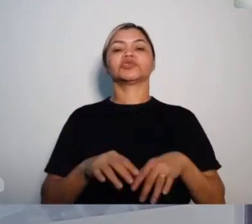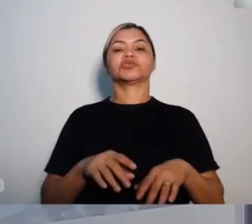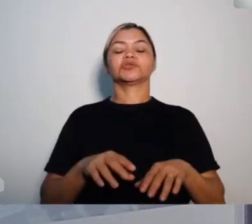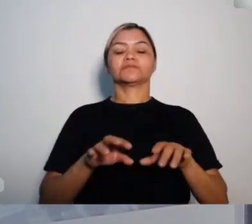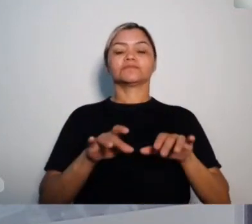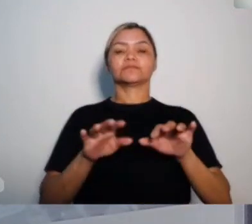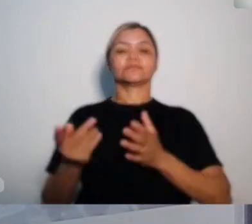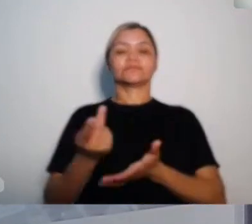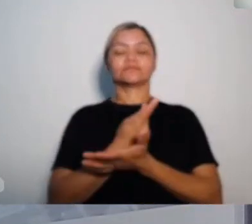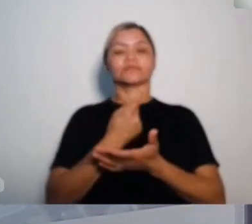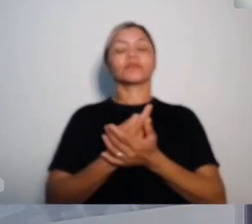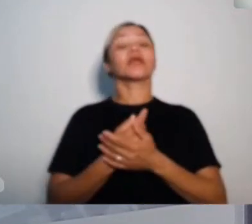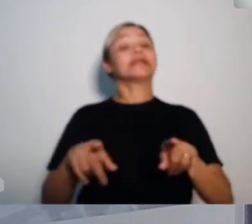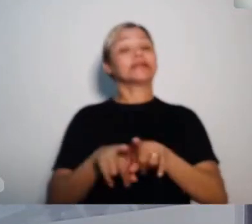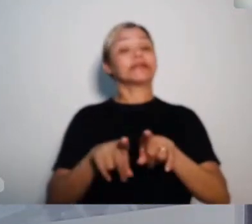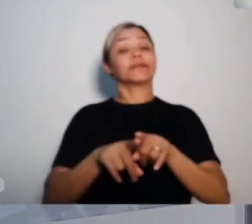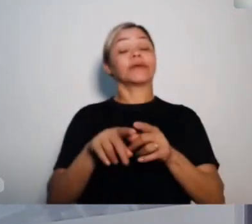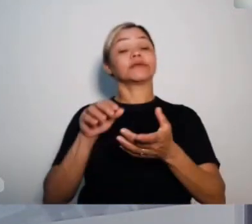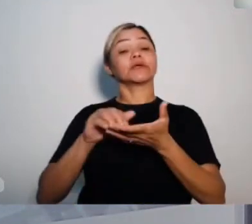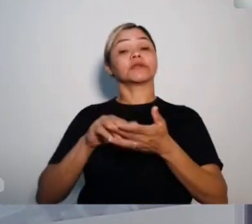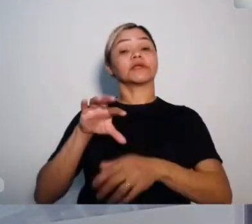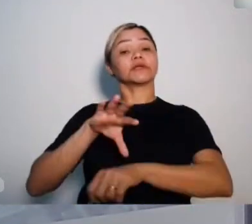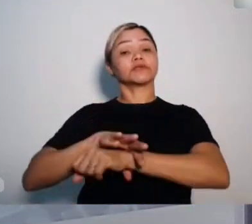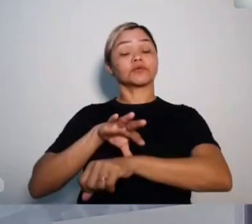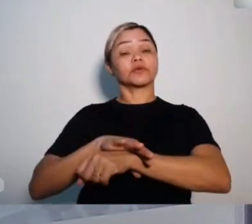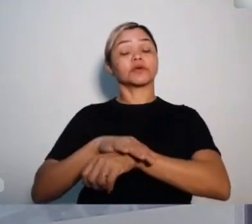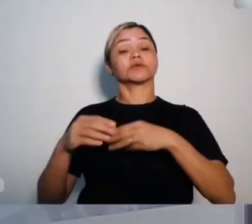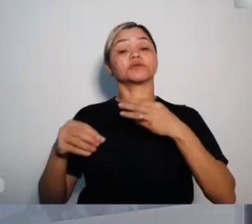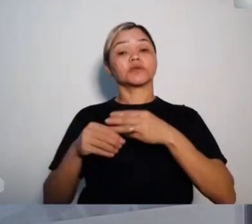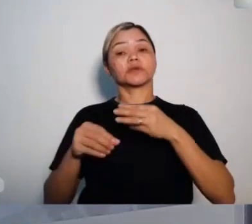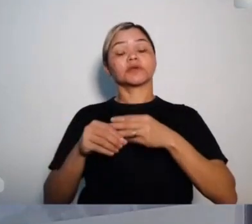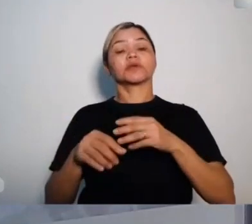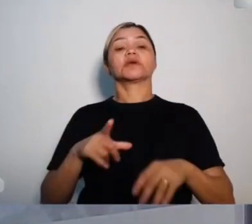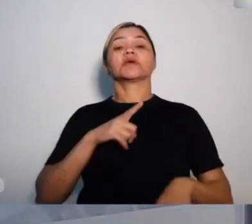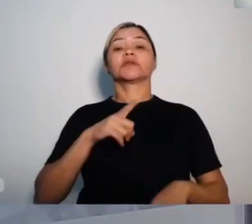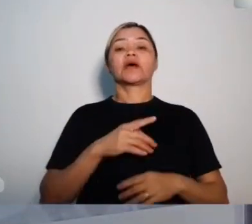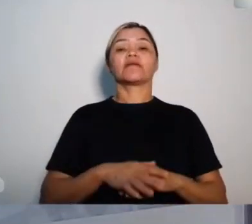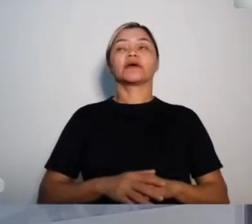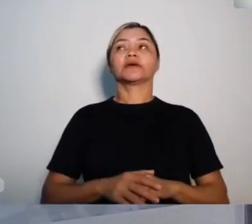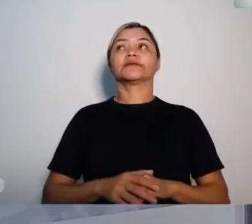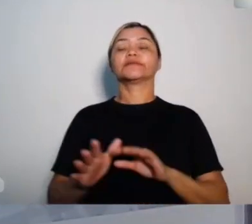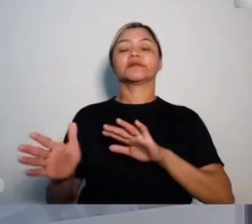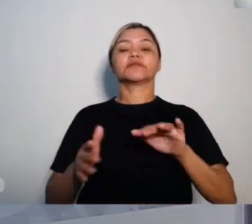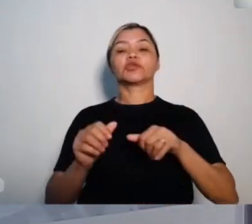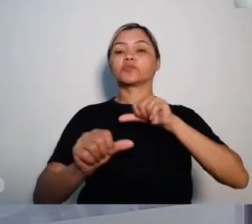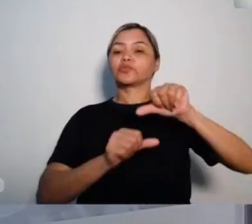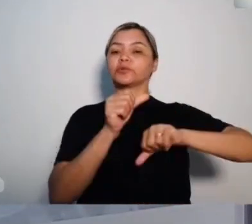Também na Secretaria Municipal de Segurança, que estava se fazendo a alteração,